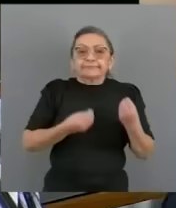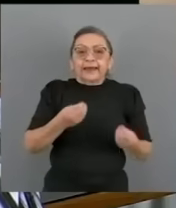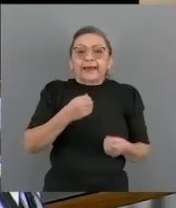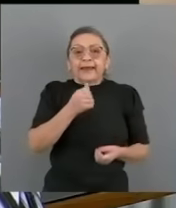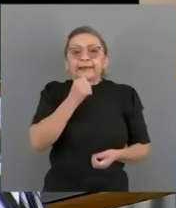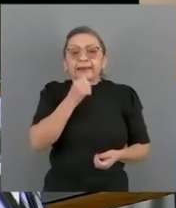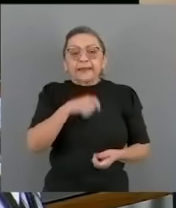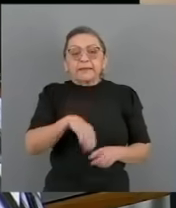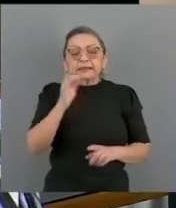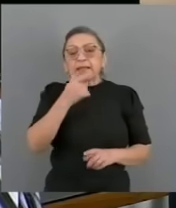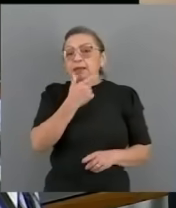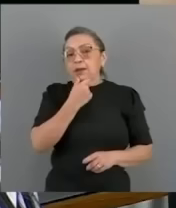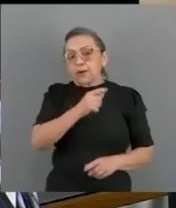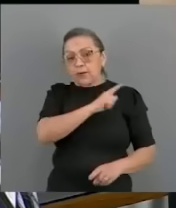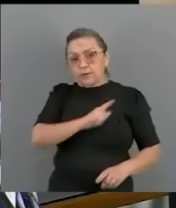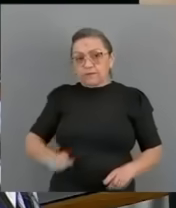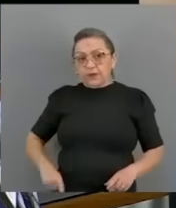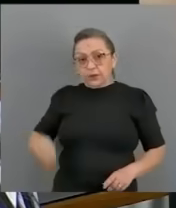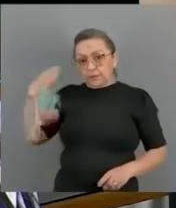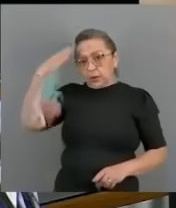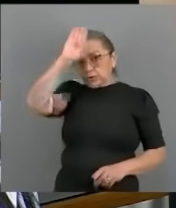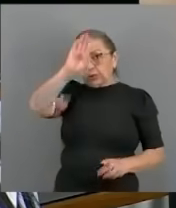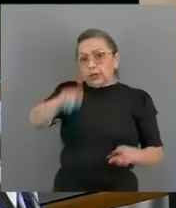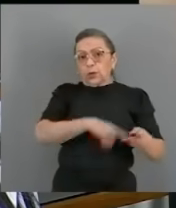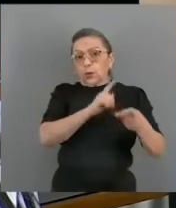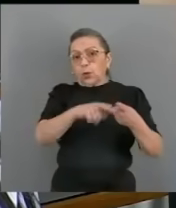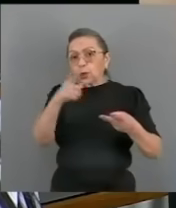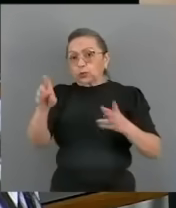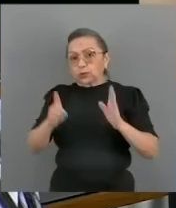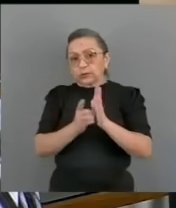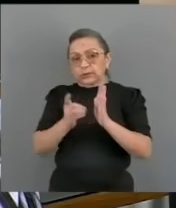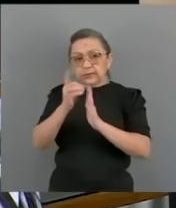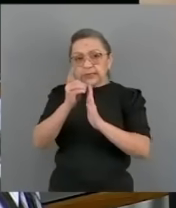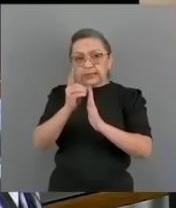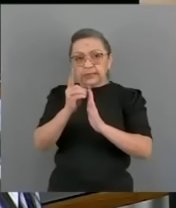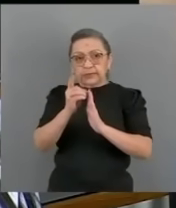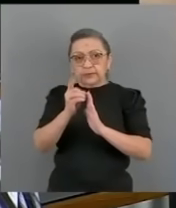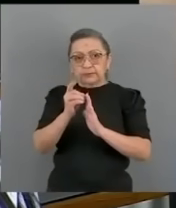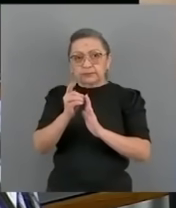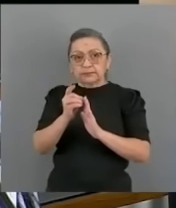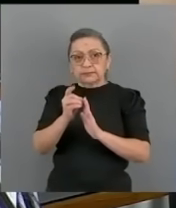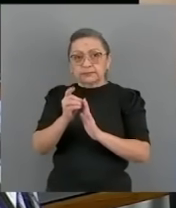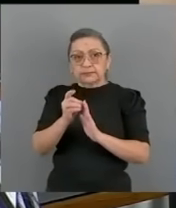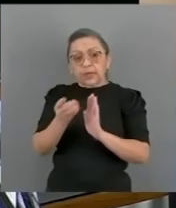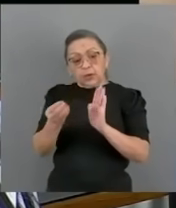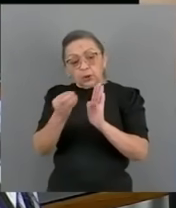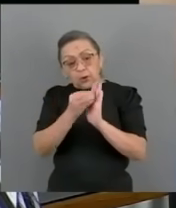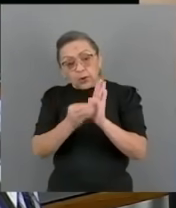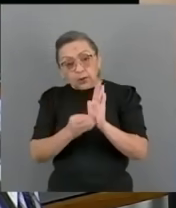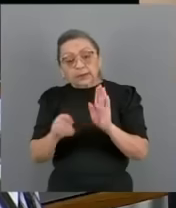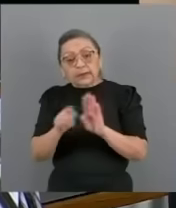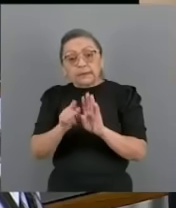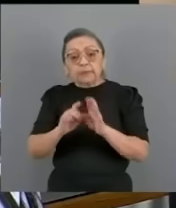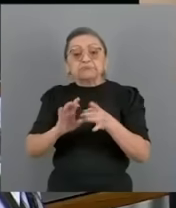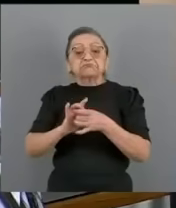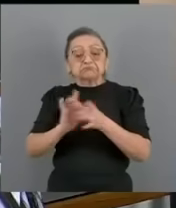governo Bolsonaro vai lá e, num outro decreto, abre a possibilidade para consignado